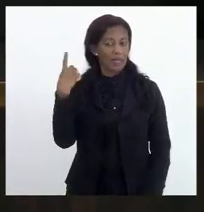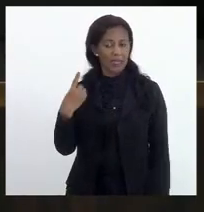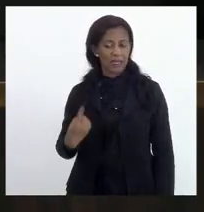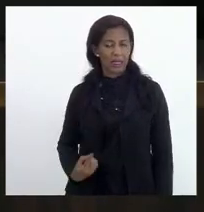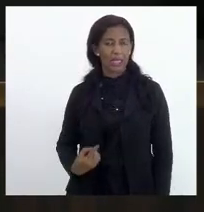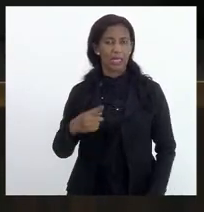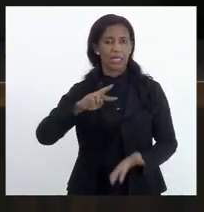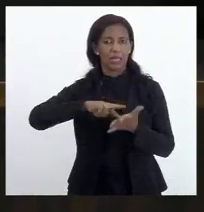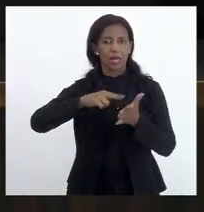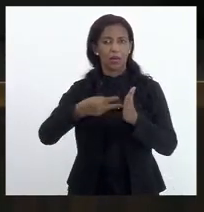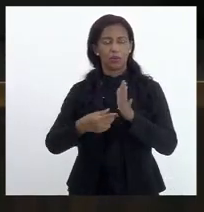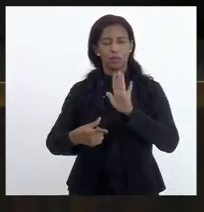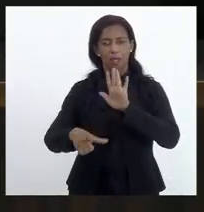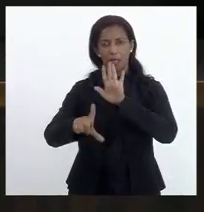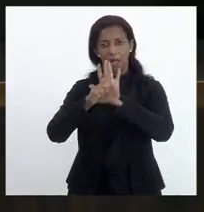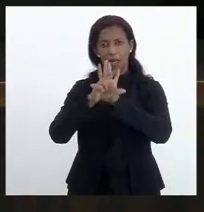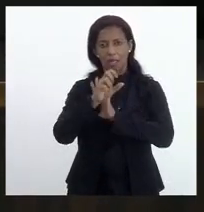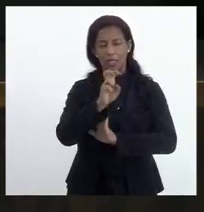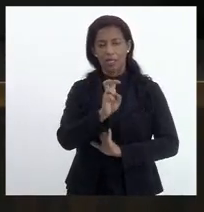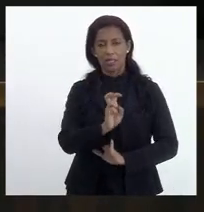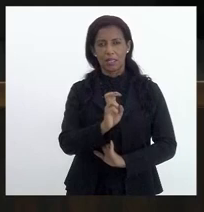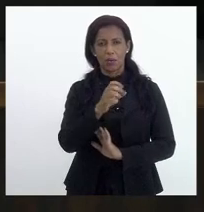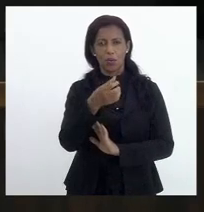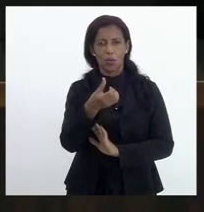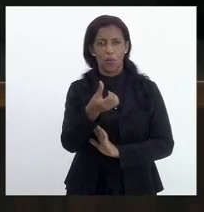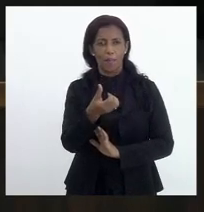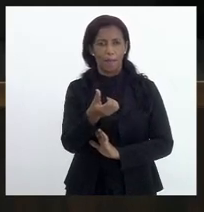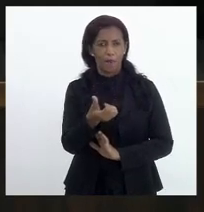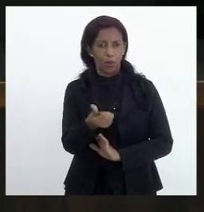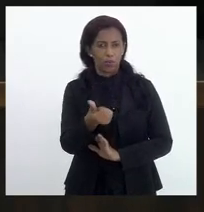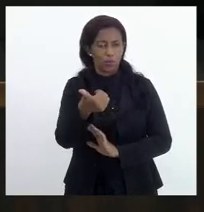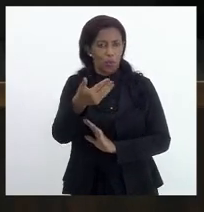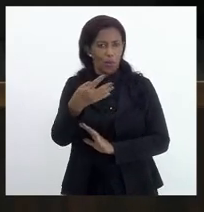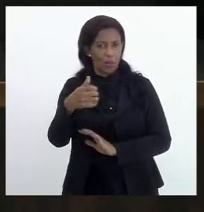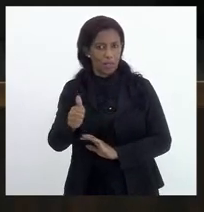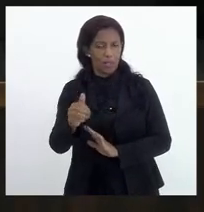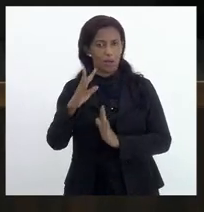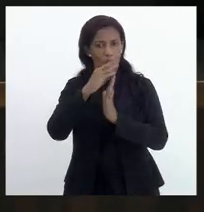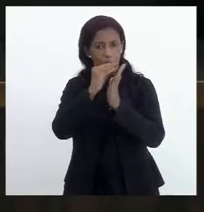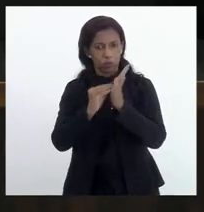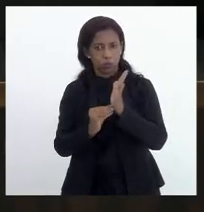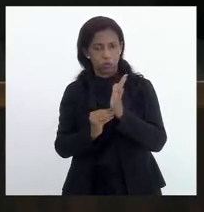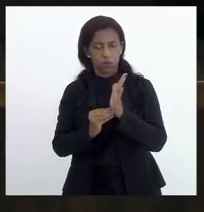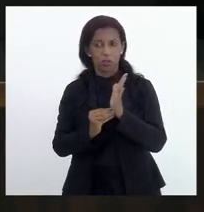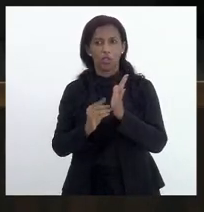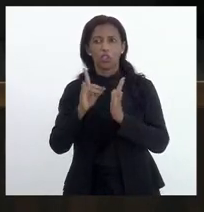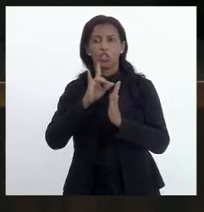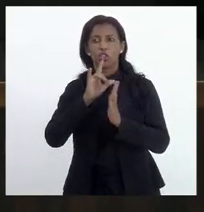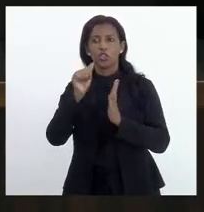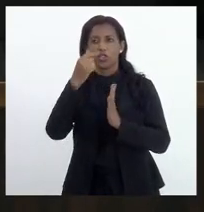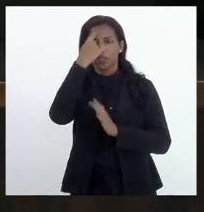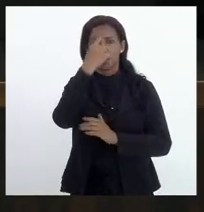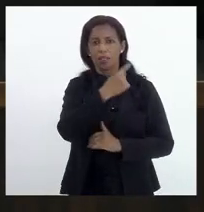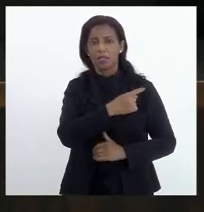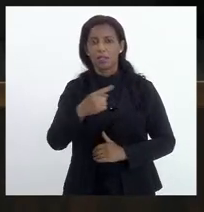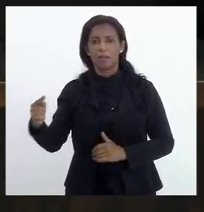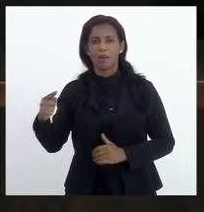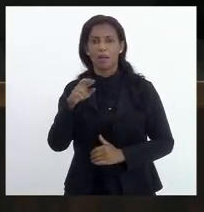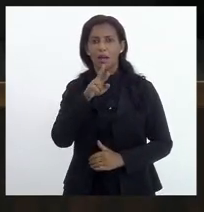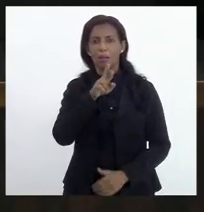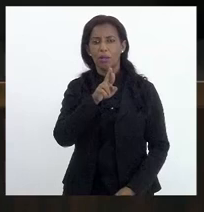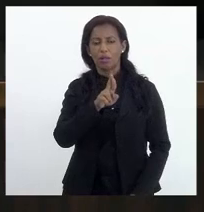altera o anexo da lei 5.645 de 6 de janeiro de 2010, incluindo no calendário oficial do Estado do Rio de Janeiro, a Semana Estadual do Hip